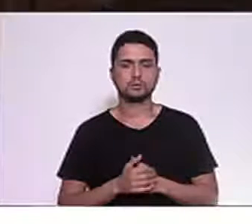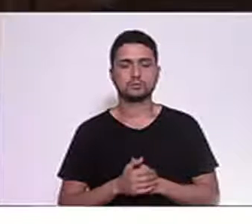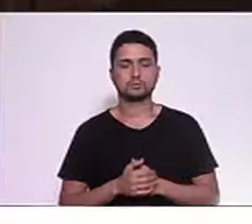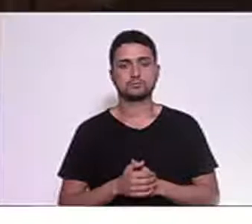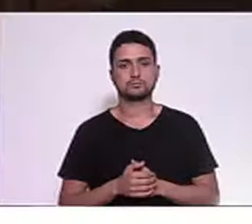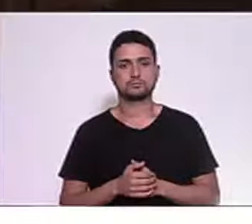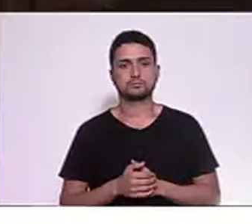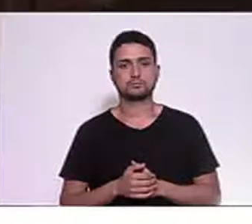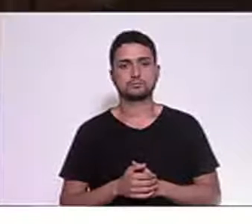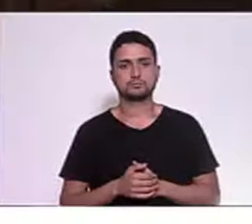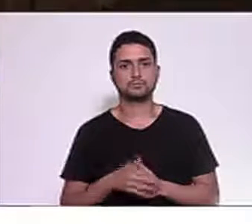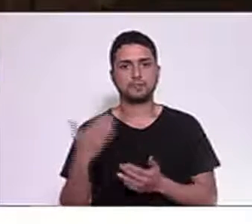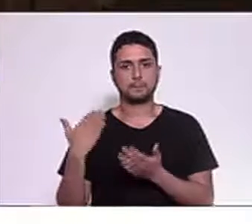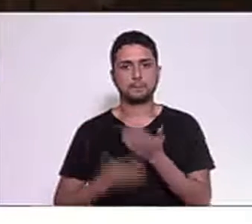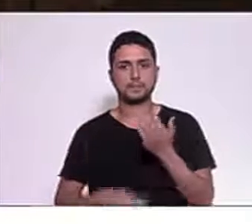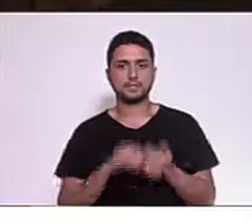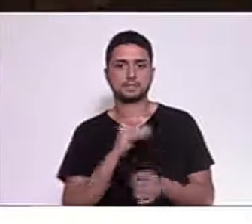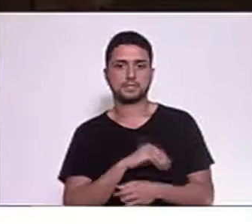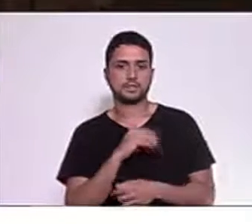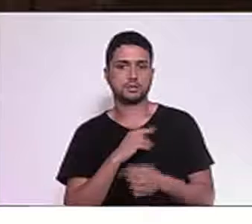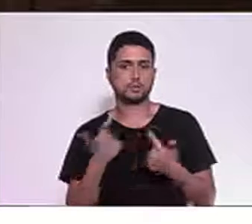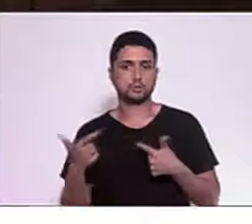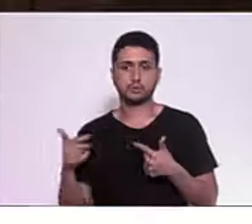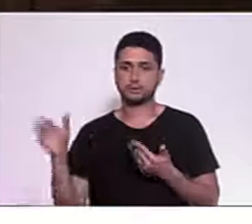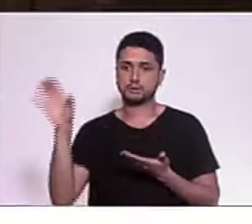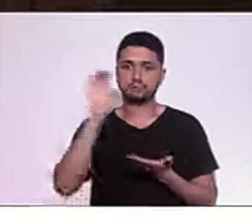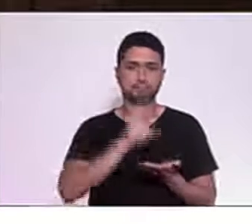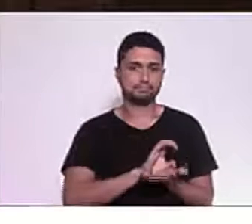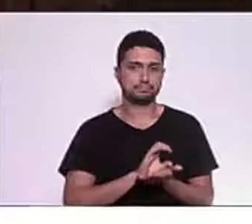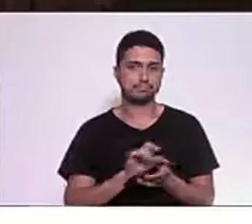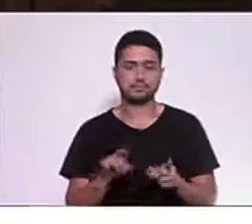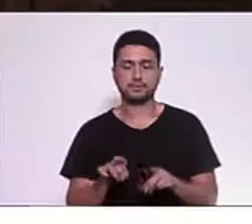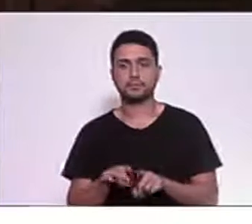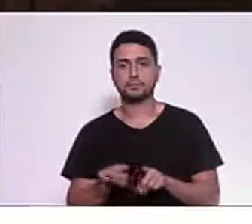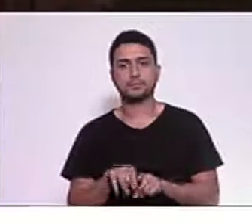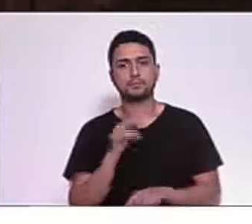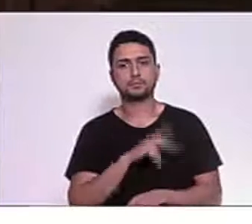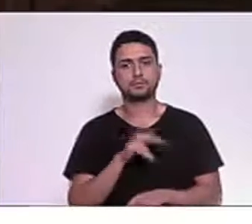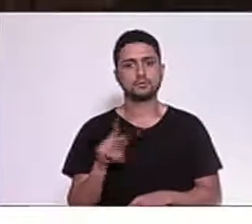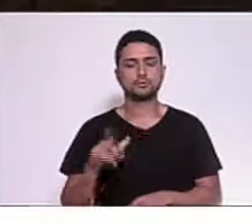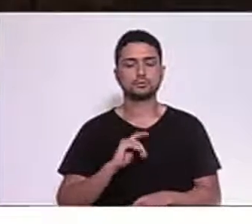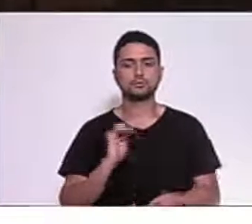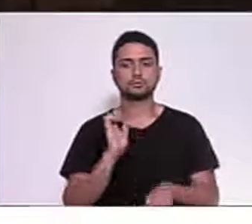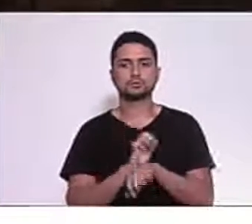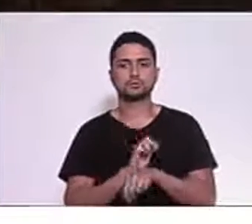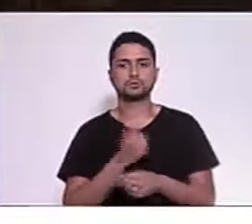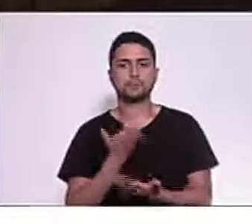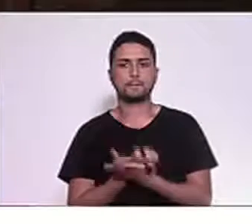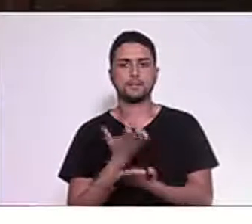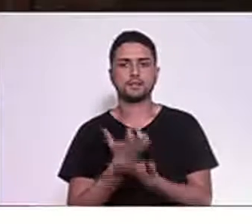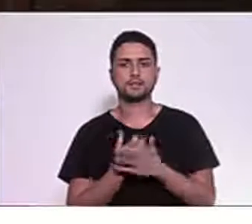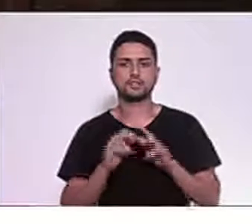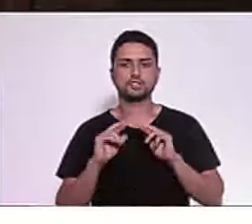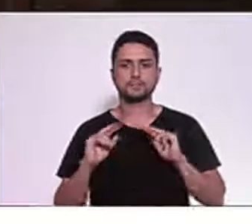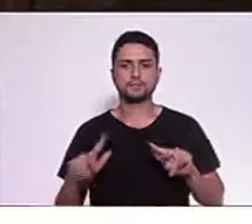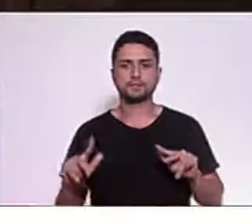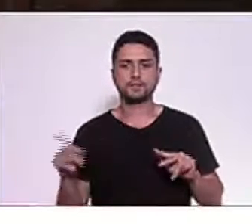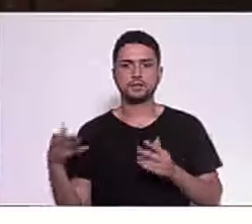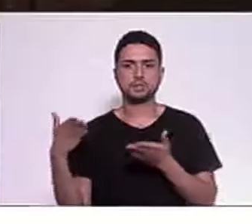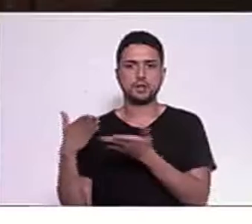políticas públicas. Afinal de contas, nós temos tido vários problemas há anos na rede estadual de educação, com professores que não recebem